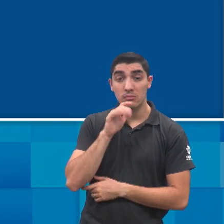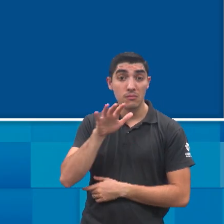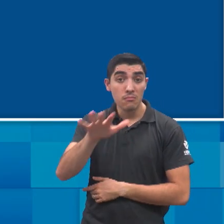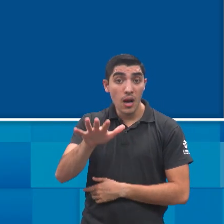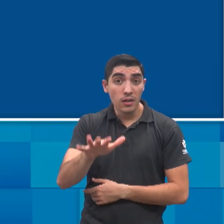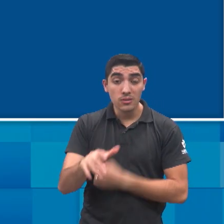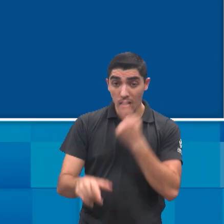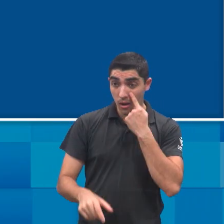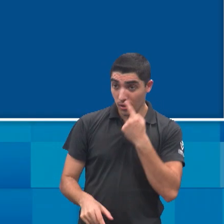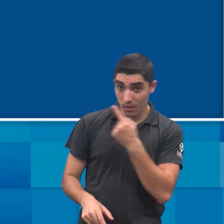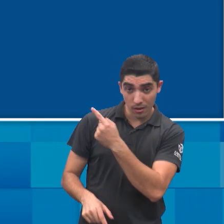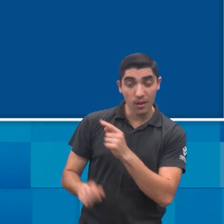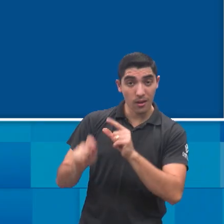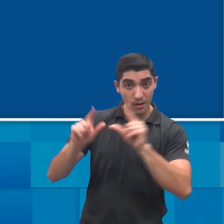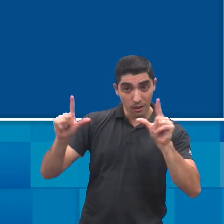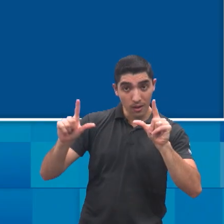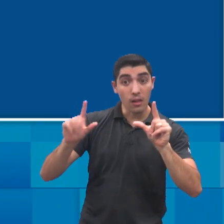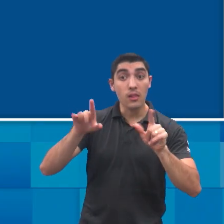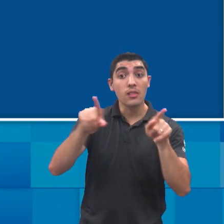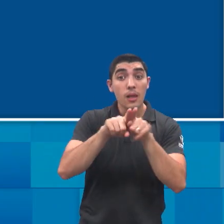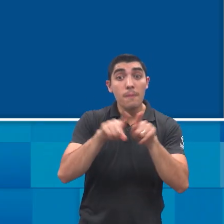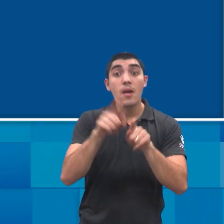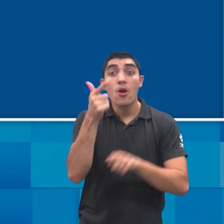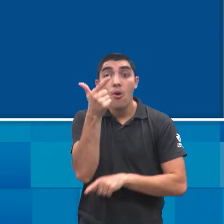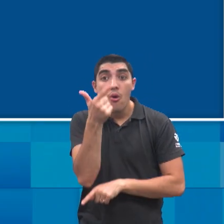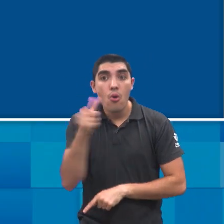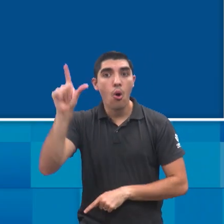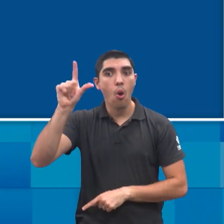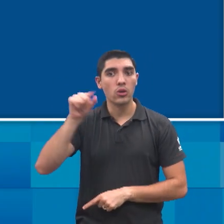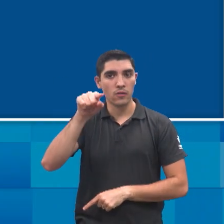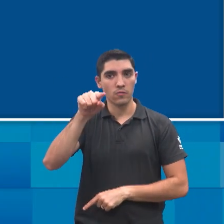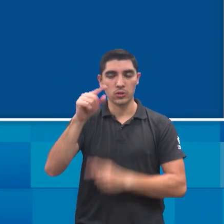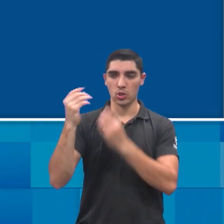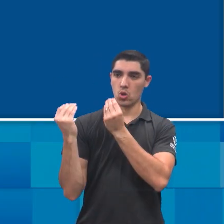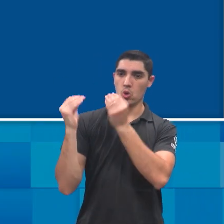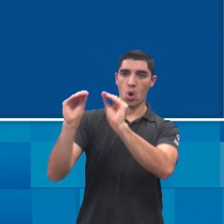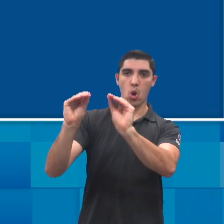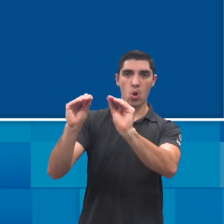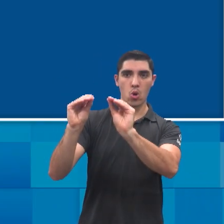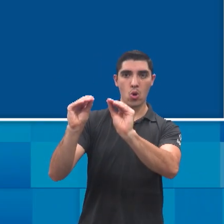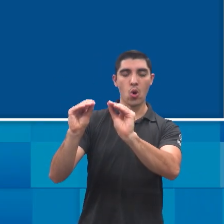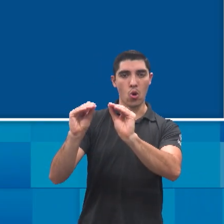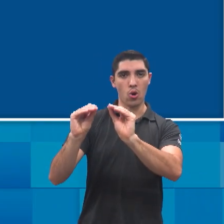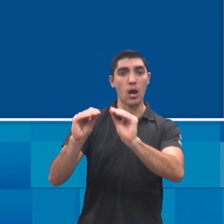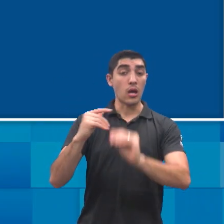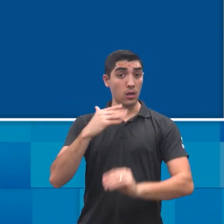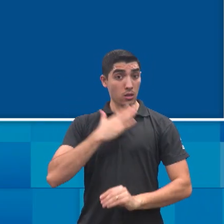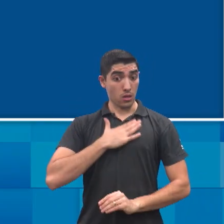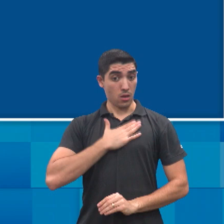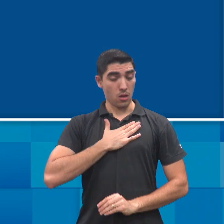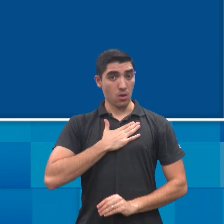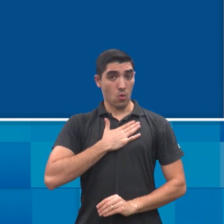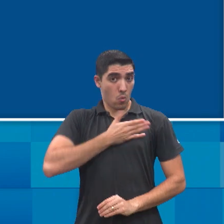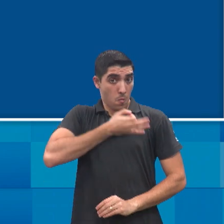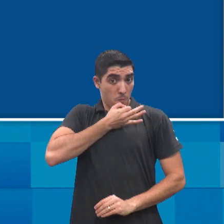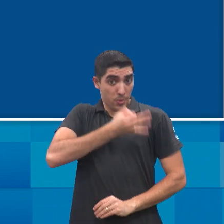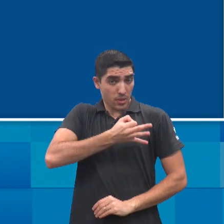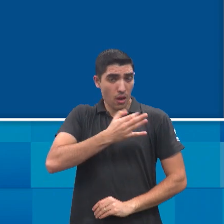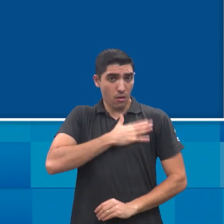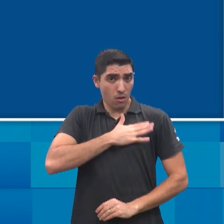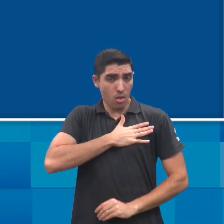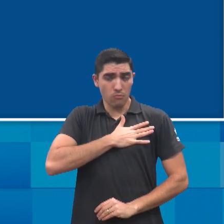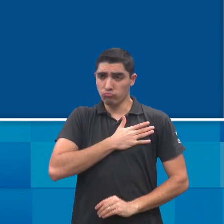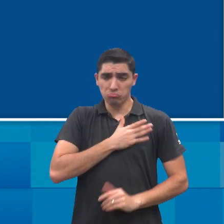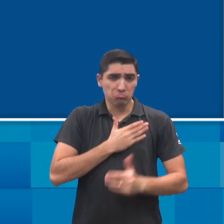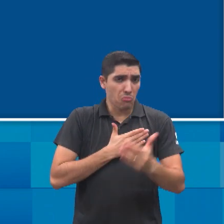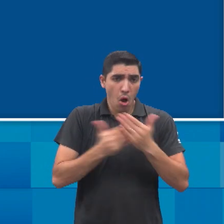colocou uma outra publicação, onde eu defendo o meu direito de defender contrário a qualquer requerimento.